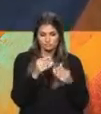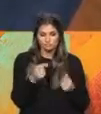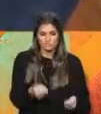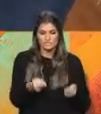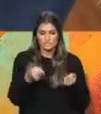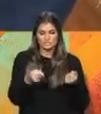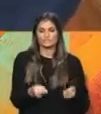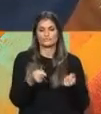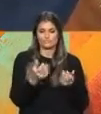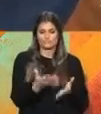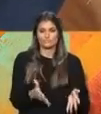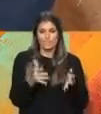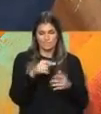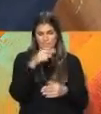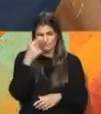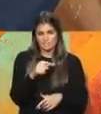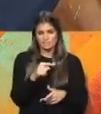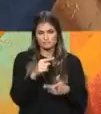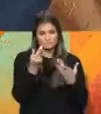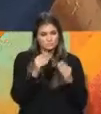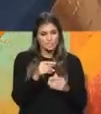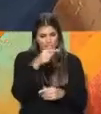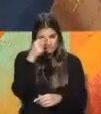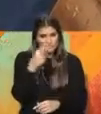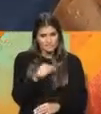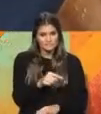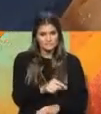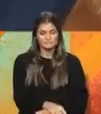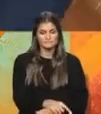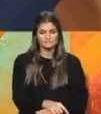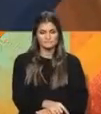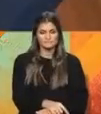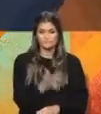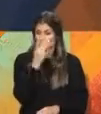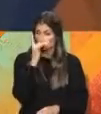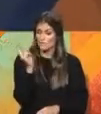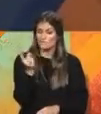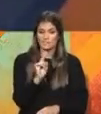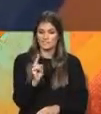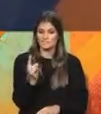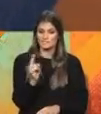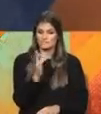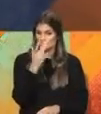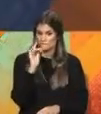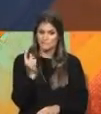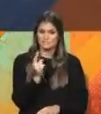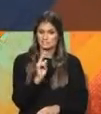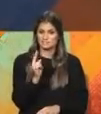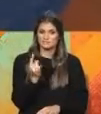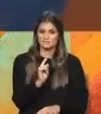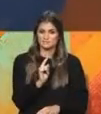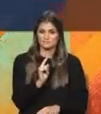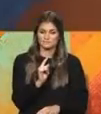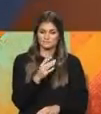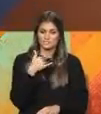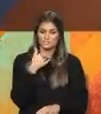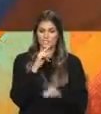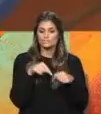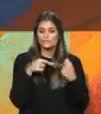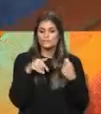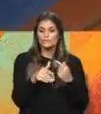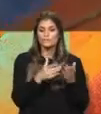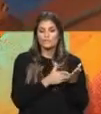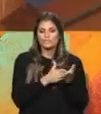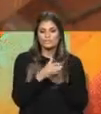bem. E é difícil de fazer? Não é muito fácil. Não é muito fácil. Ó, Sónia Jorge, eu vou continuar